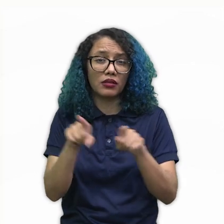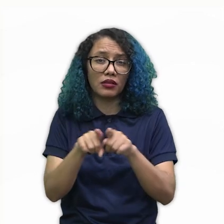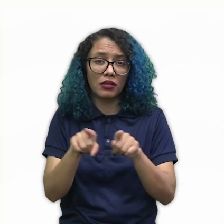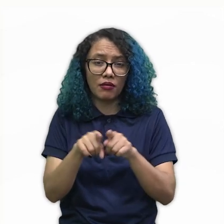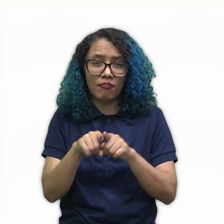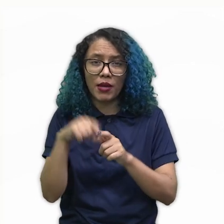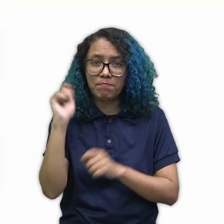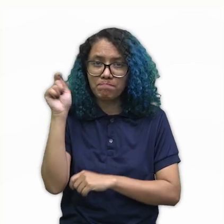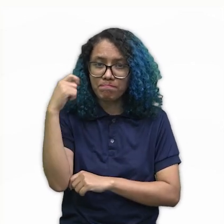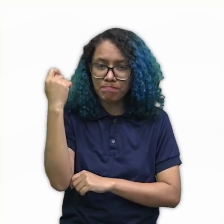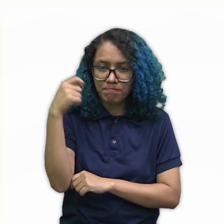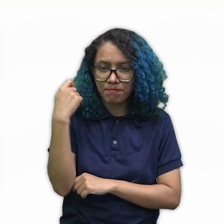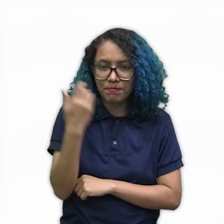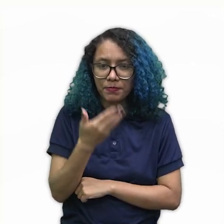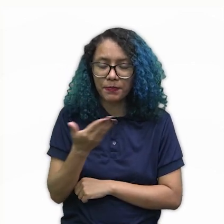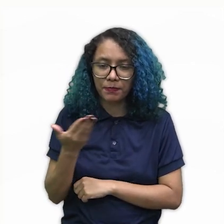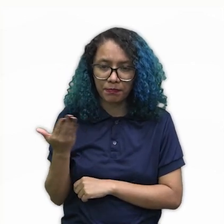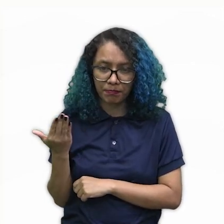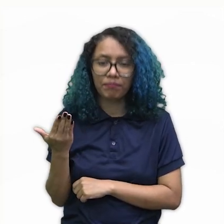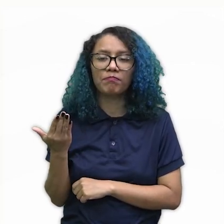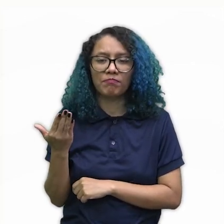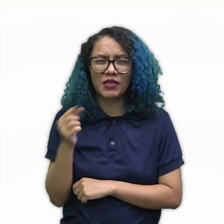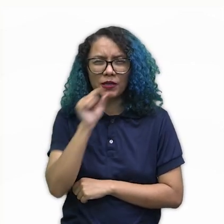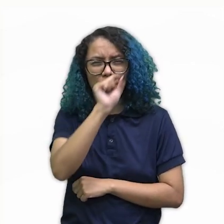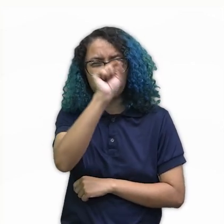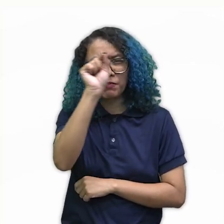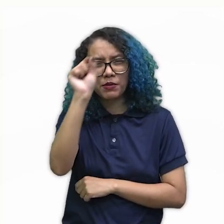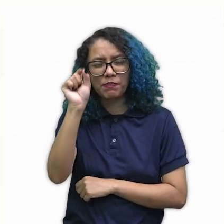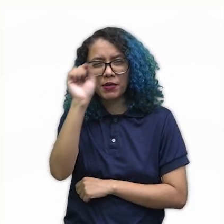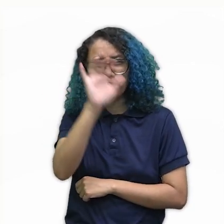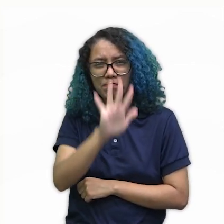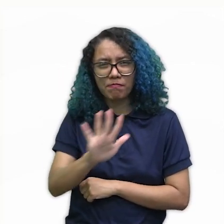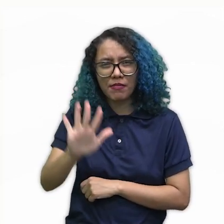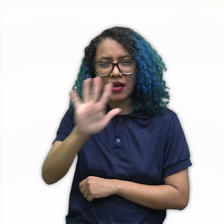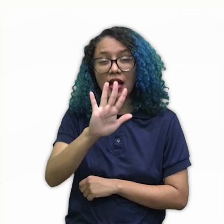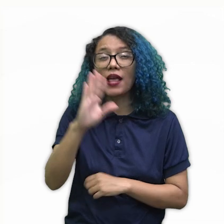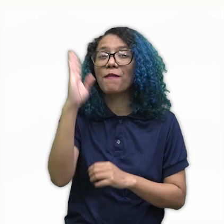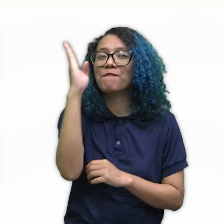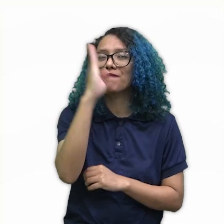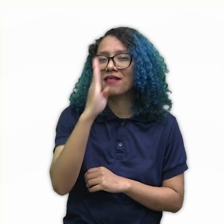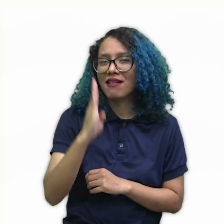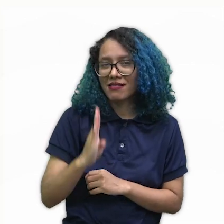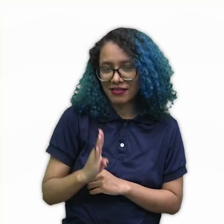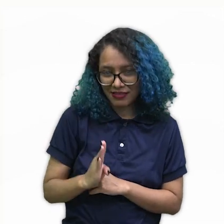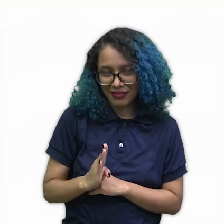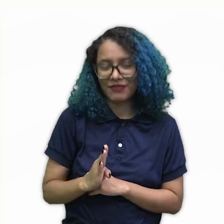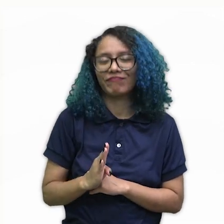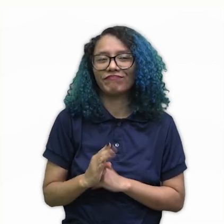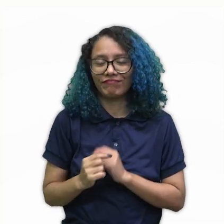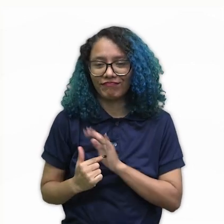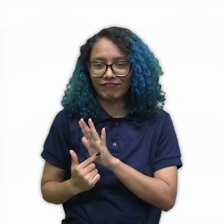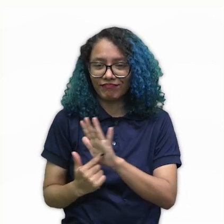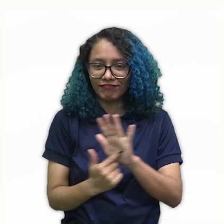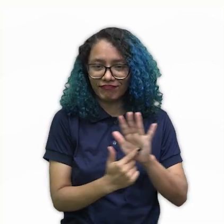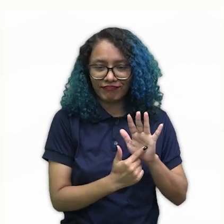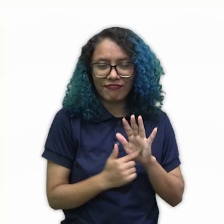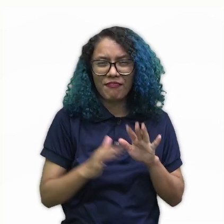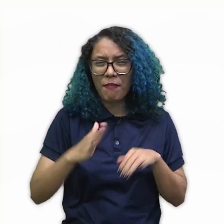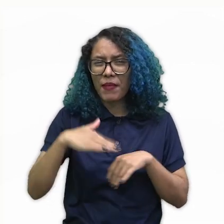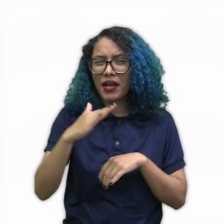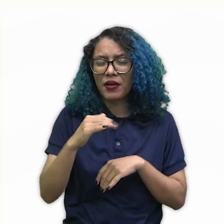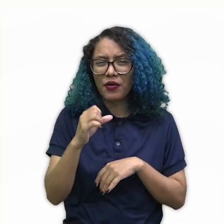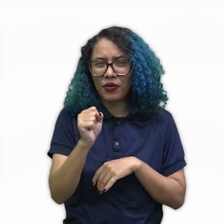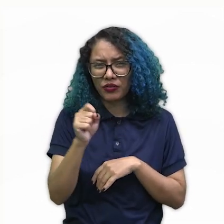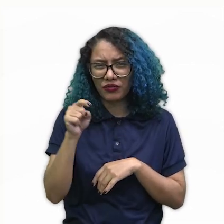Grande do Sul. Esse território que eu estou apresentando aqui para vocês é o que nós chamamos de Brasil, como eu já falei. Tem mais de 8,5 milhões